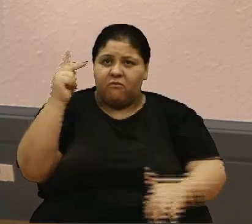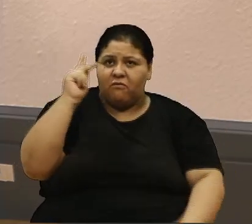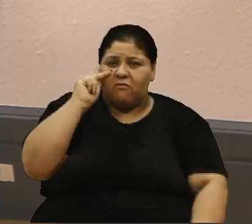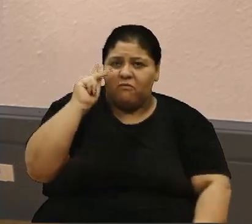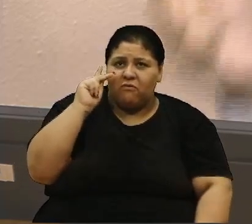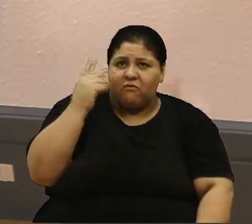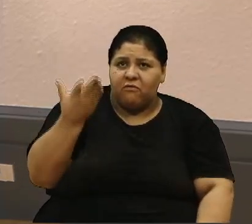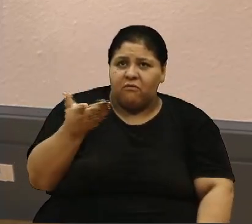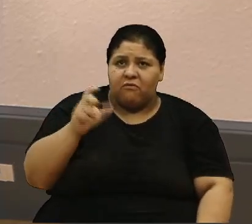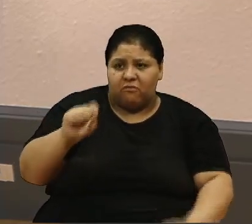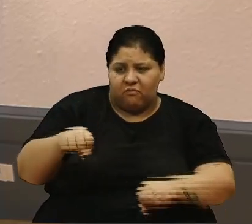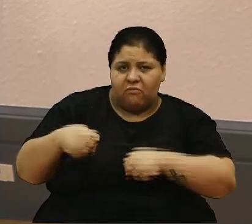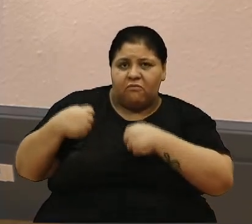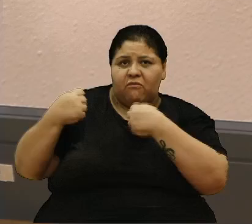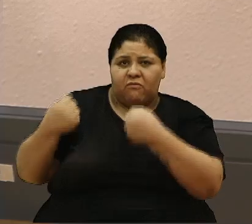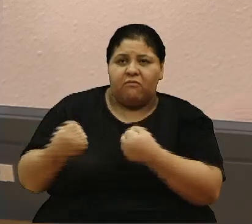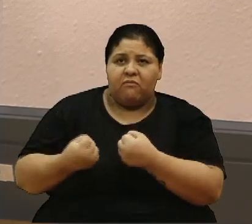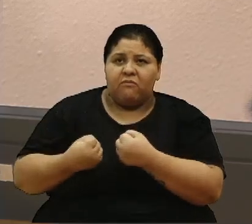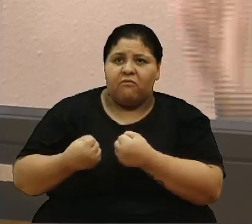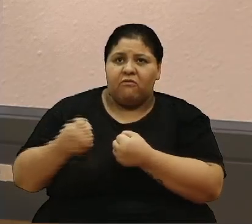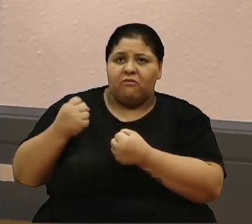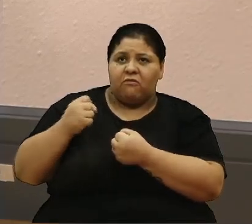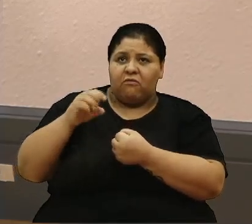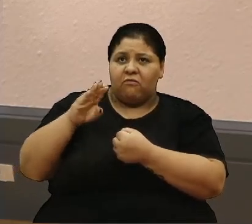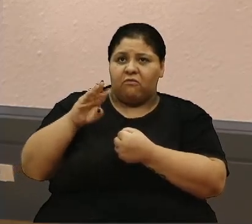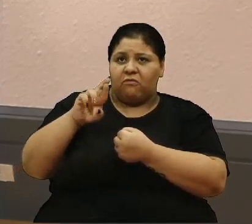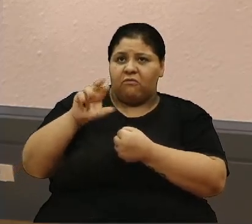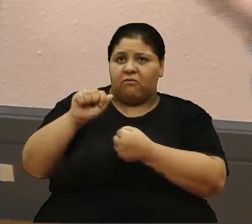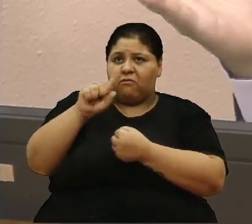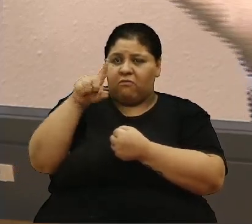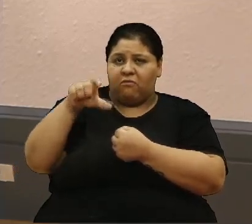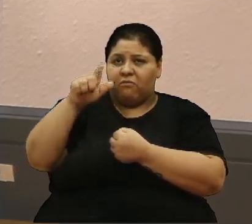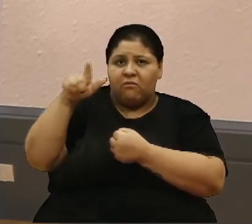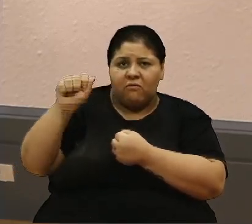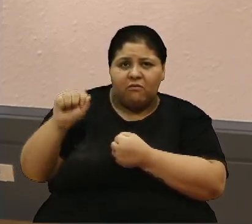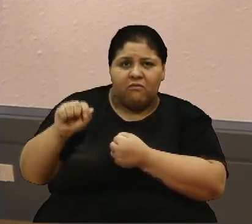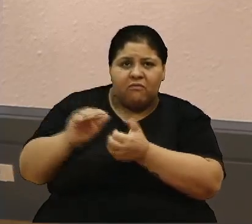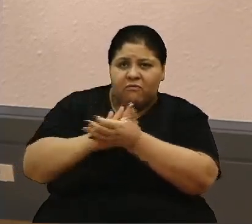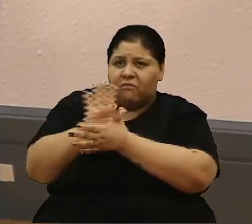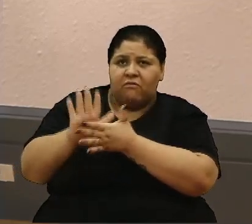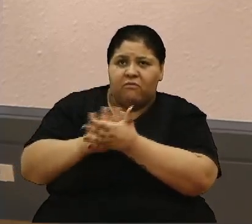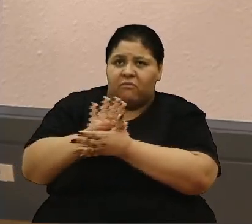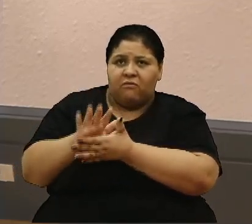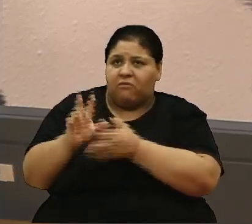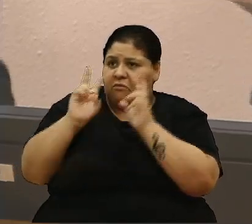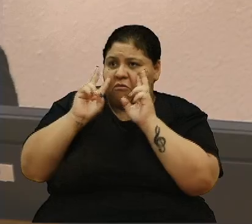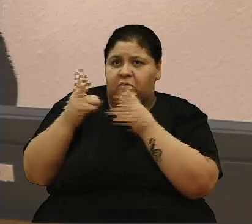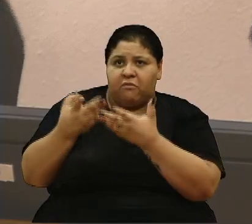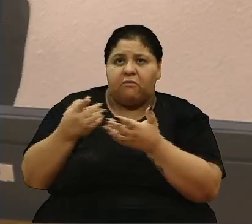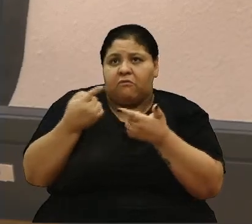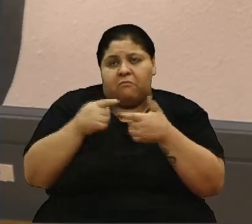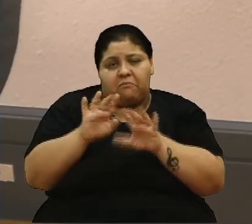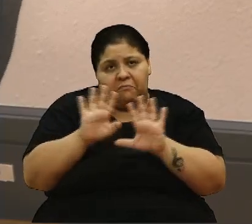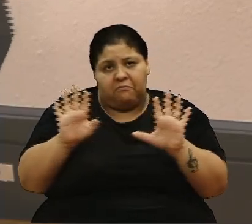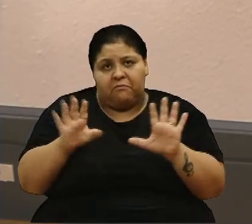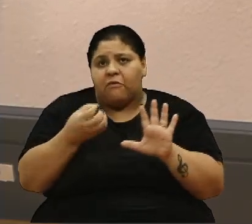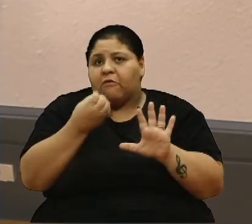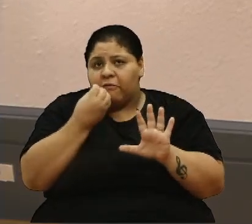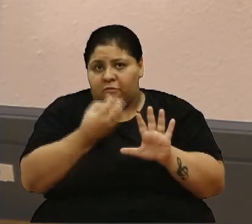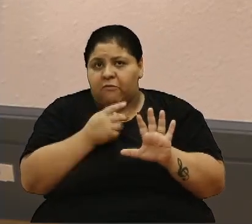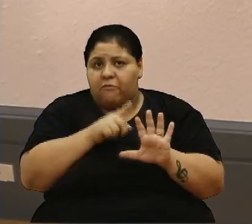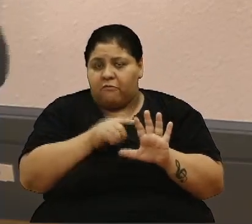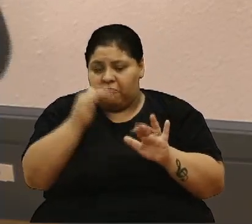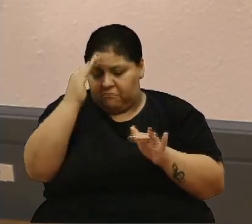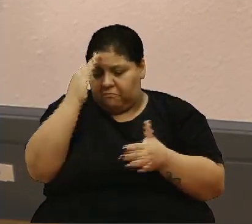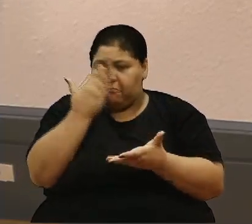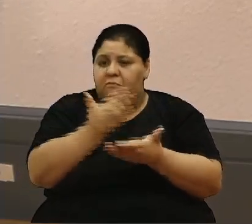vereador Cláudio estava defendendo o brasão. De forma nenhuma, não vi isso. Mas, enfim, que bom que o senhor é